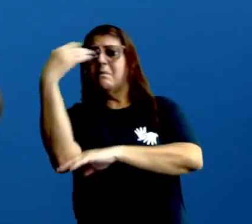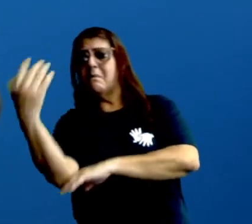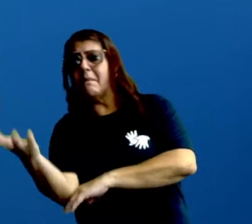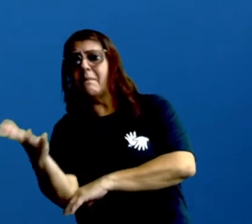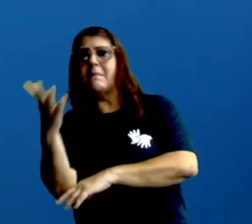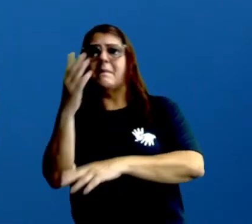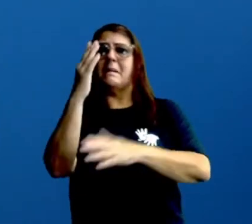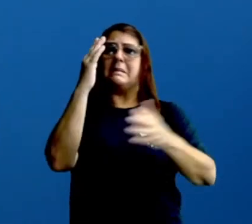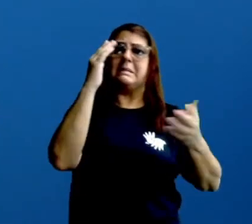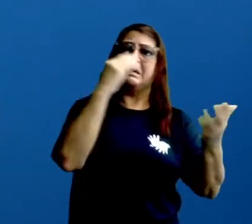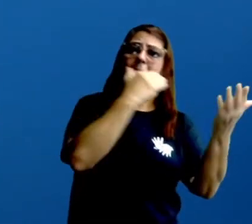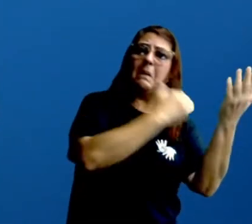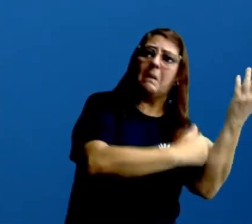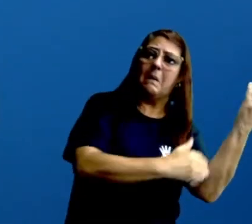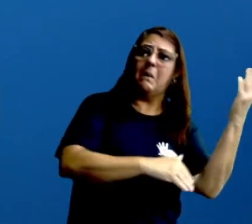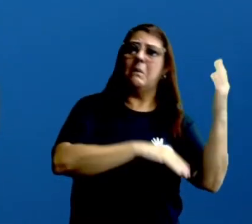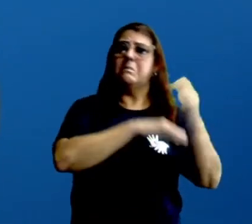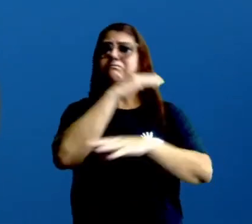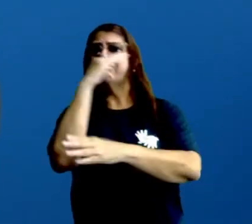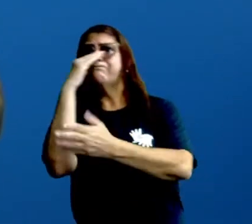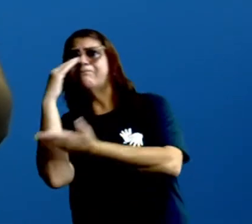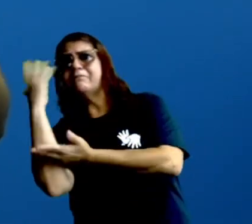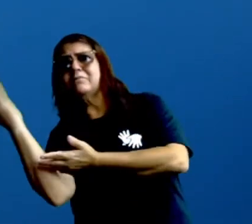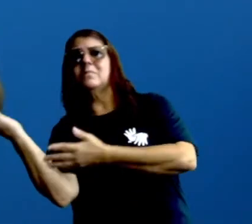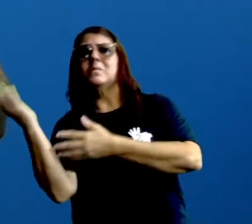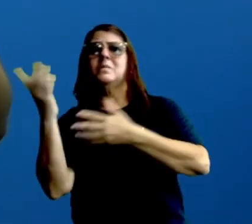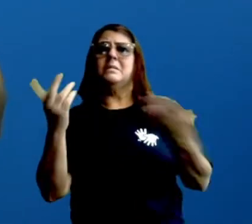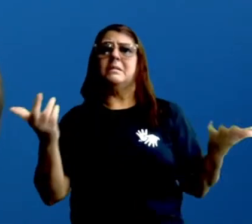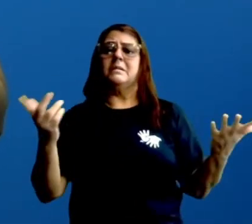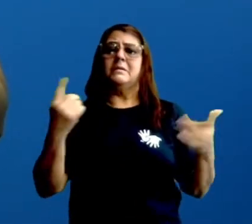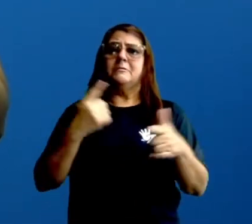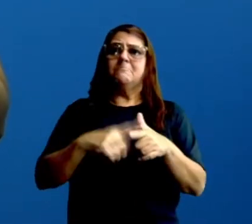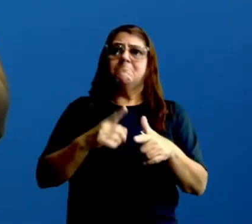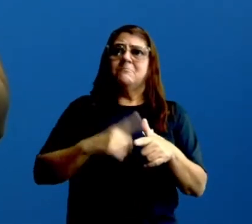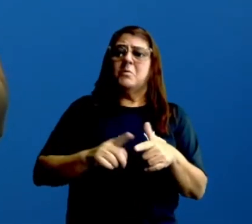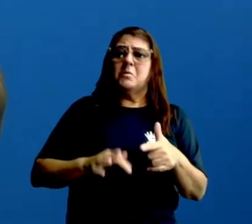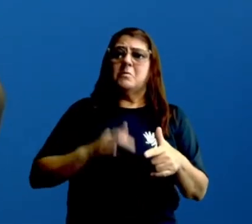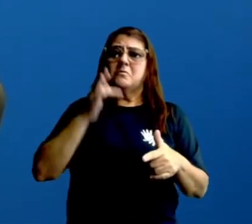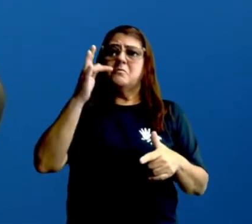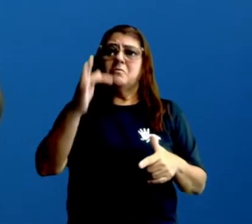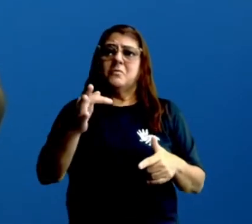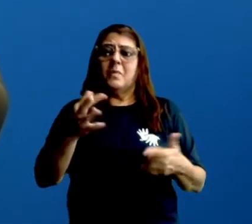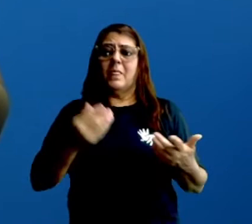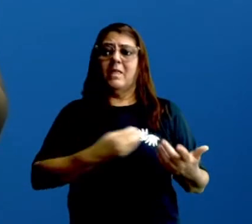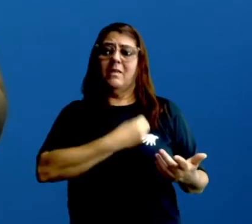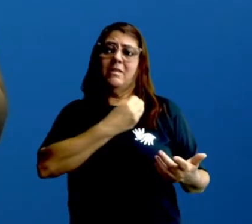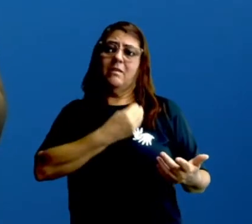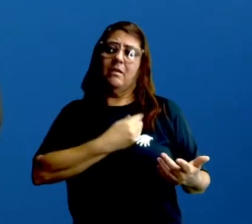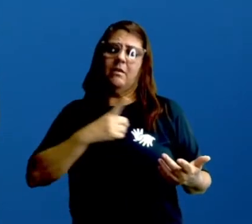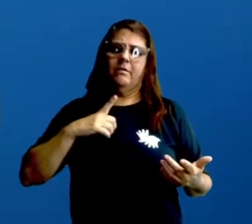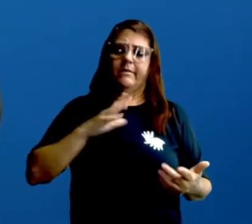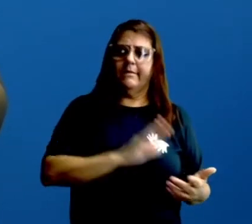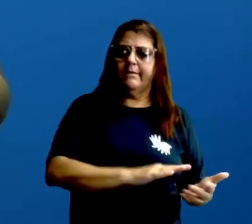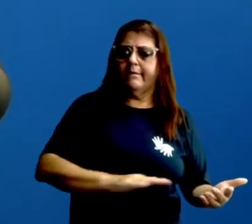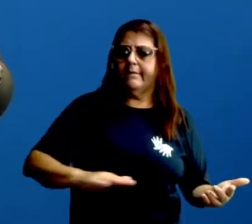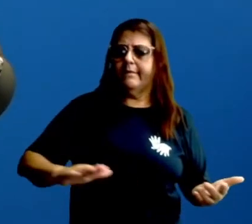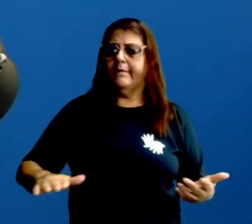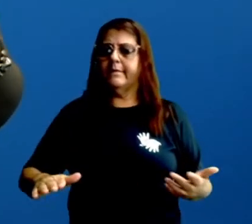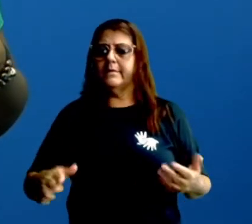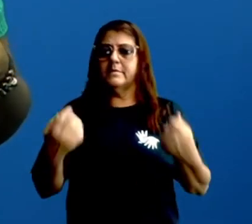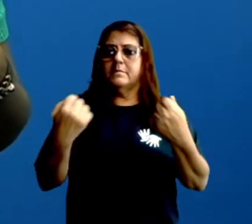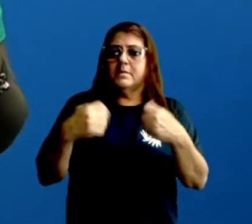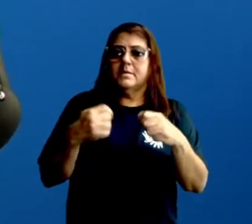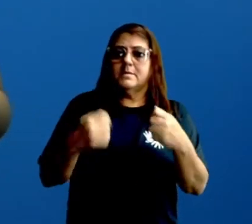e assim que perceber também como isso impacta né na nossa vida né Então hoje tem muitas criancinhas aí precisam